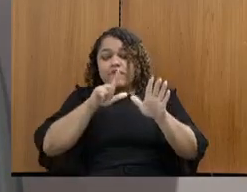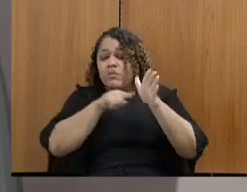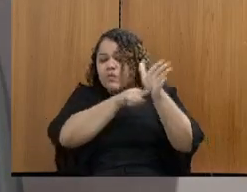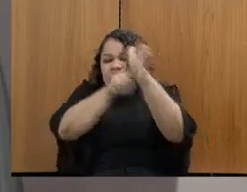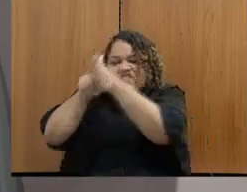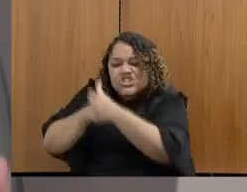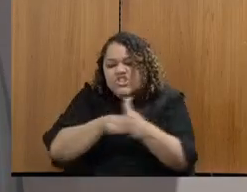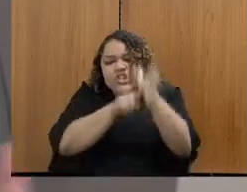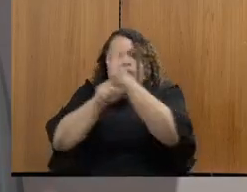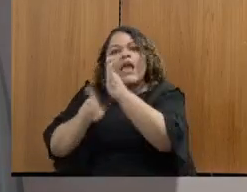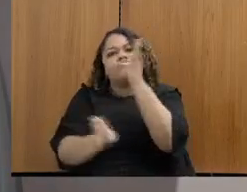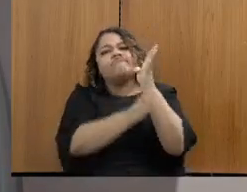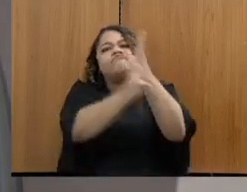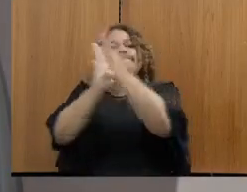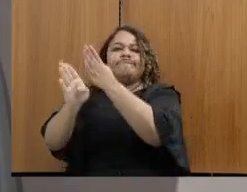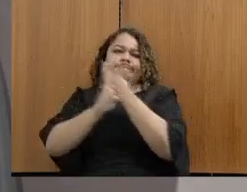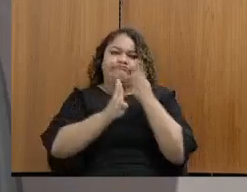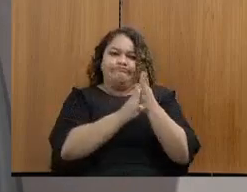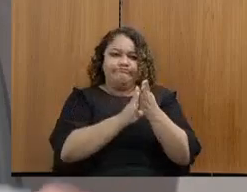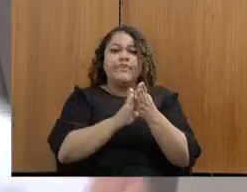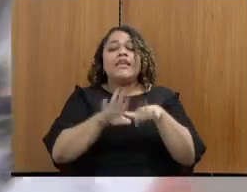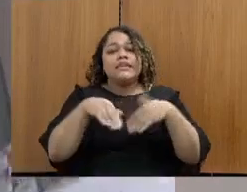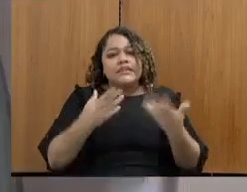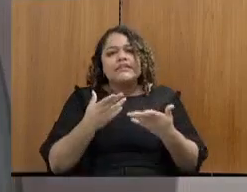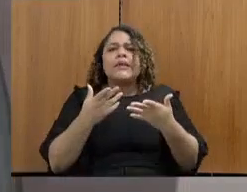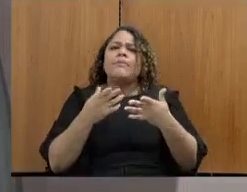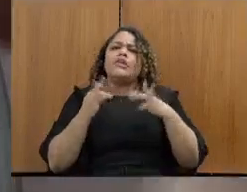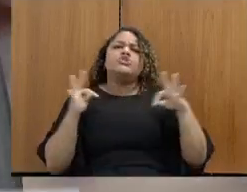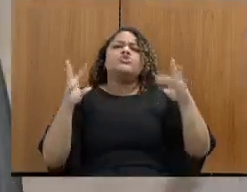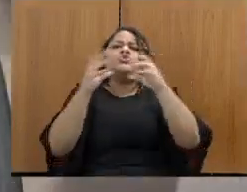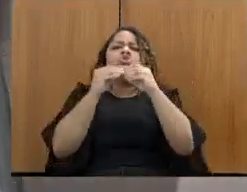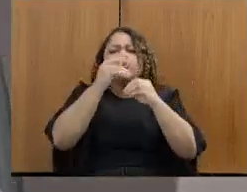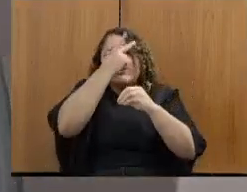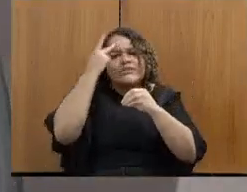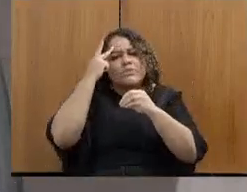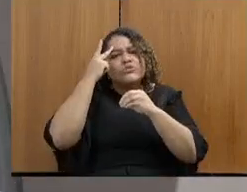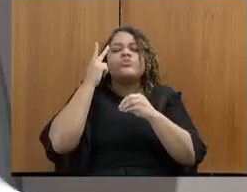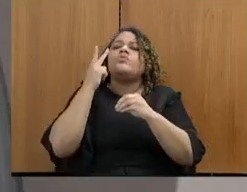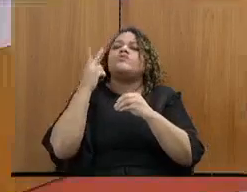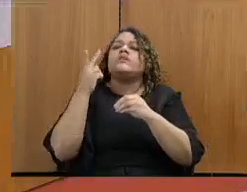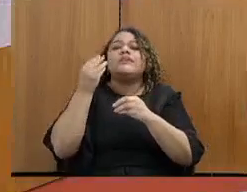a rede é voltada a enfrentamento a violência contra a mulher